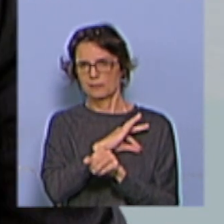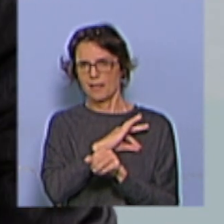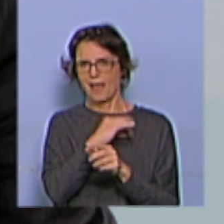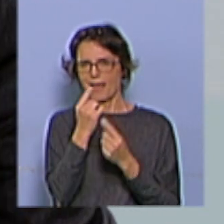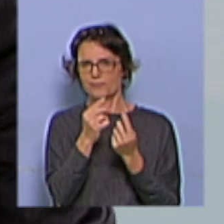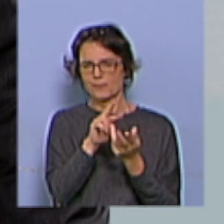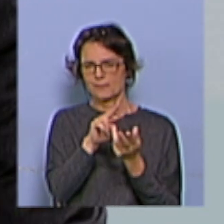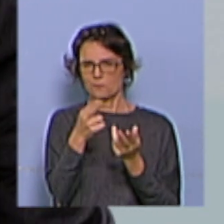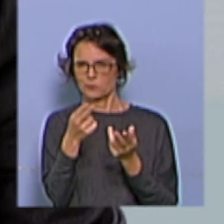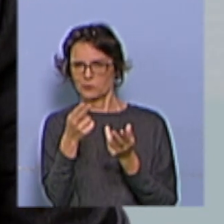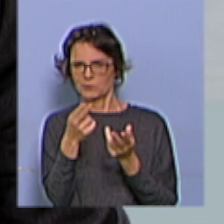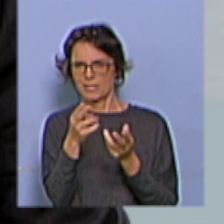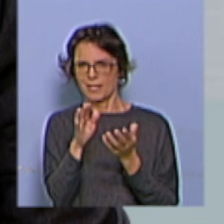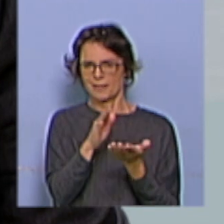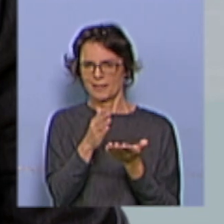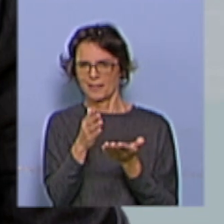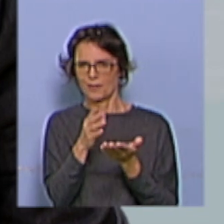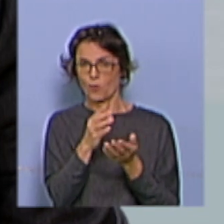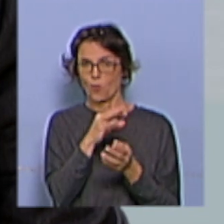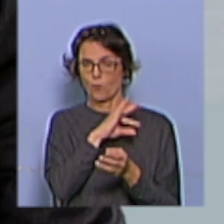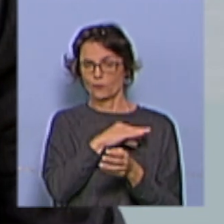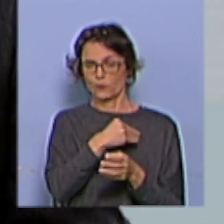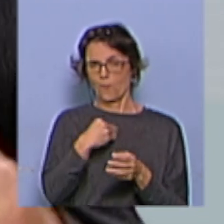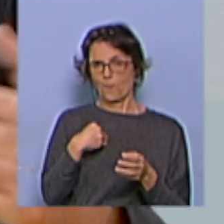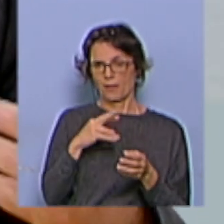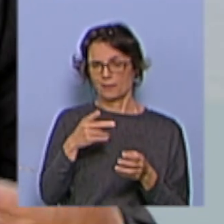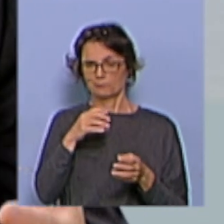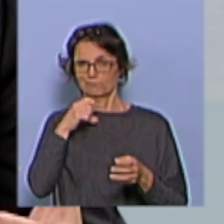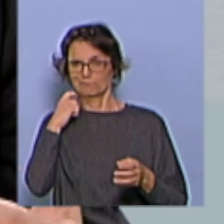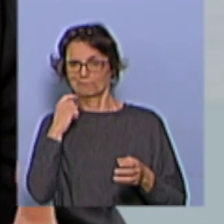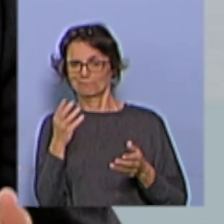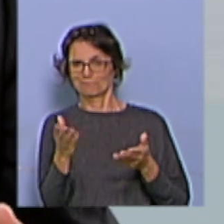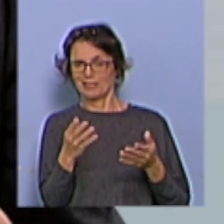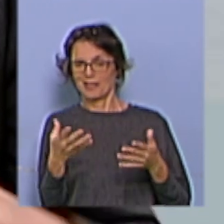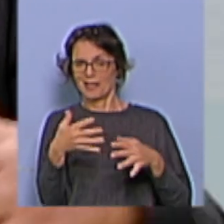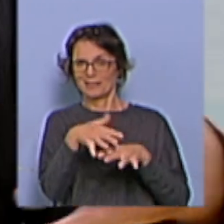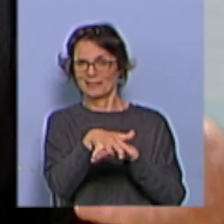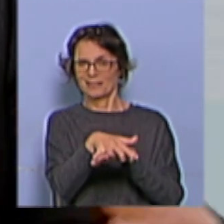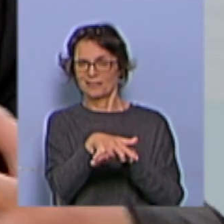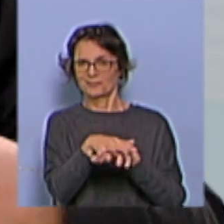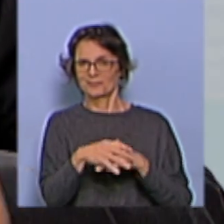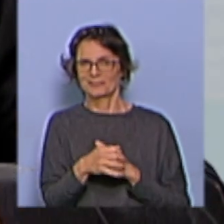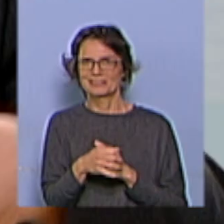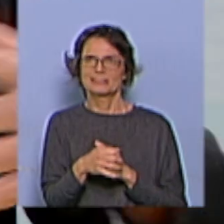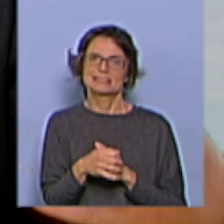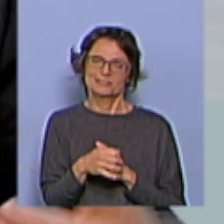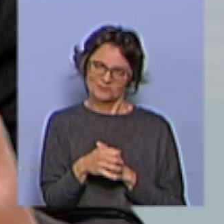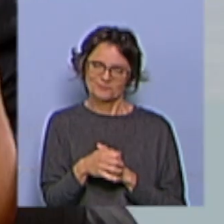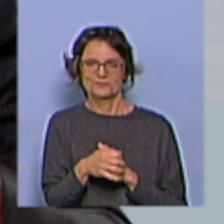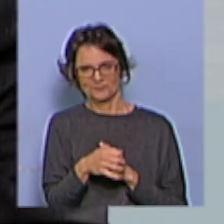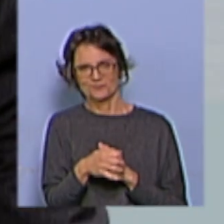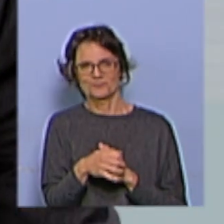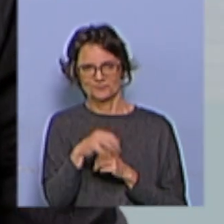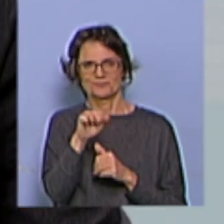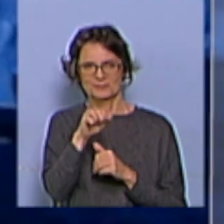na assistência espiritual aos doentes com infecção, nós tivemos muitas dificuldades por causa de toda esta enredamento